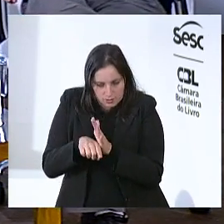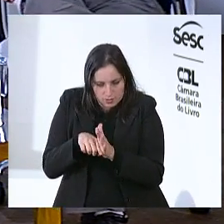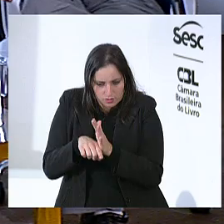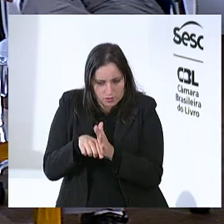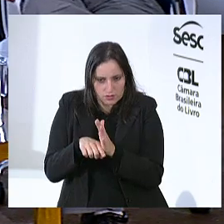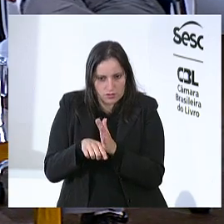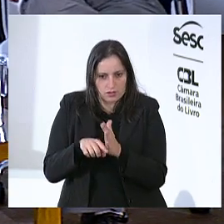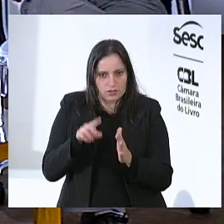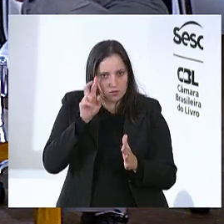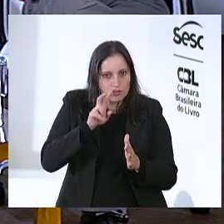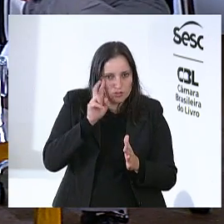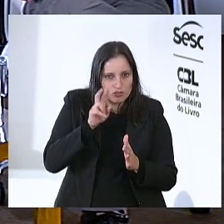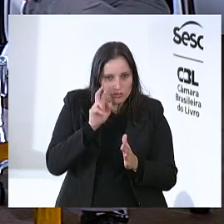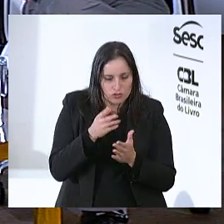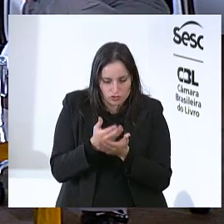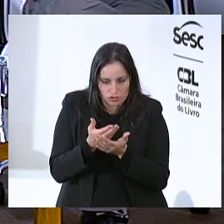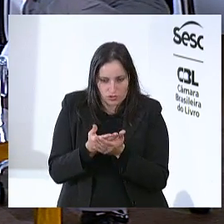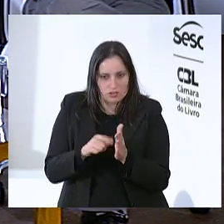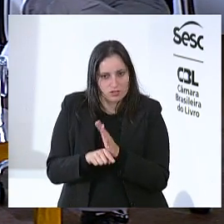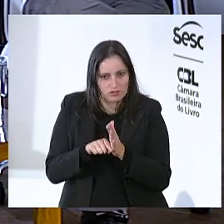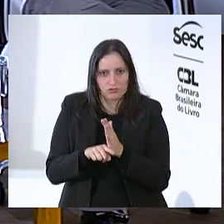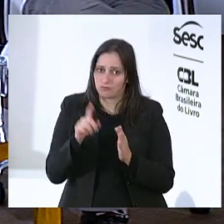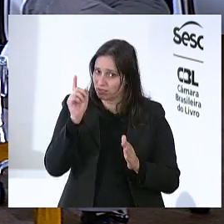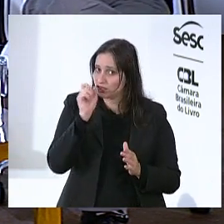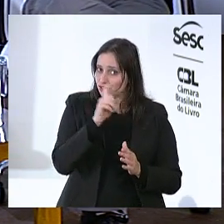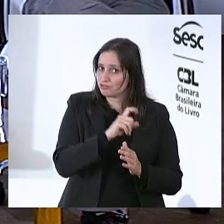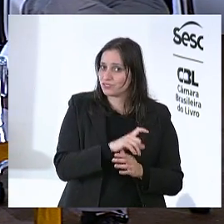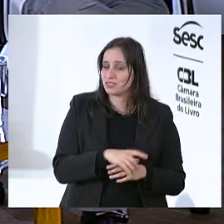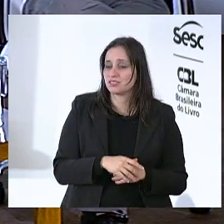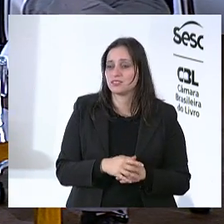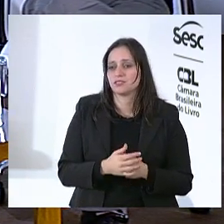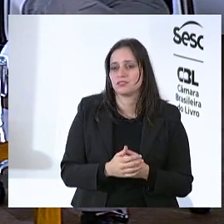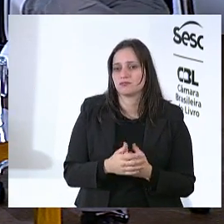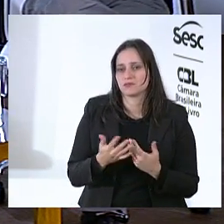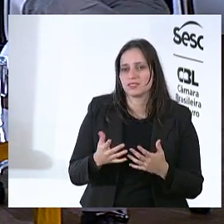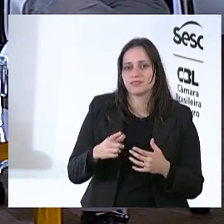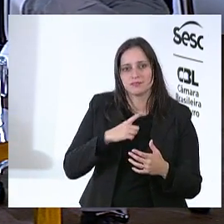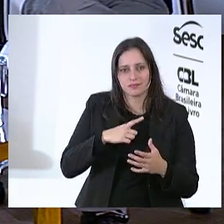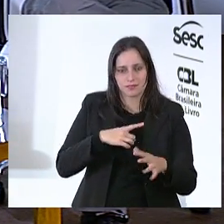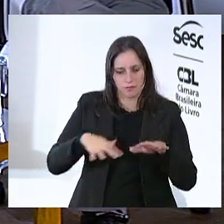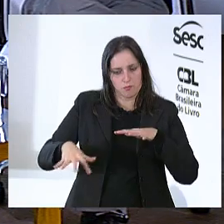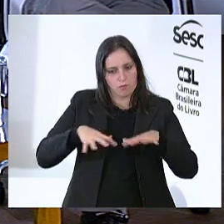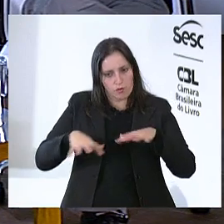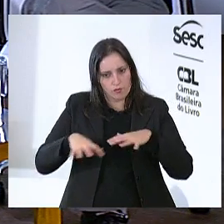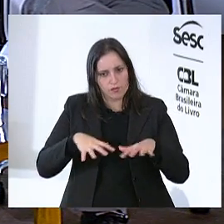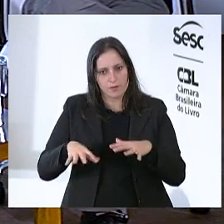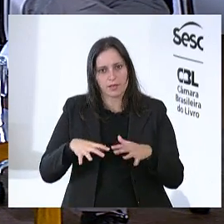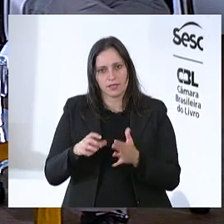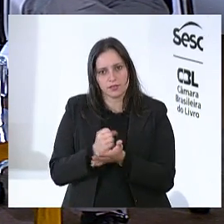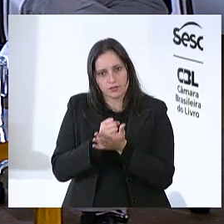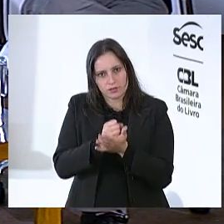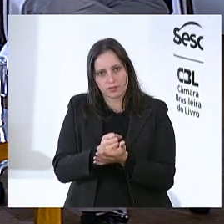é bastante difícil, porque, por um lado, nós temos um movimento que nos leva para um certo distanciamento,